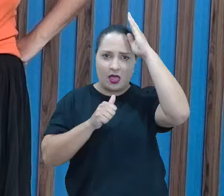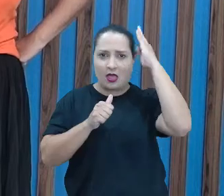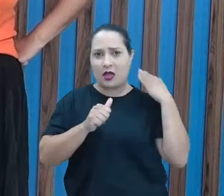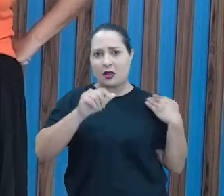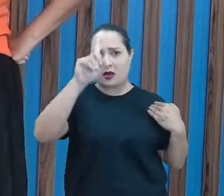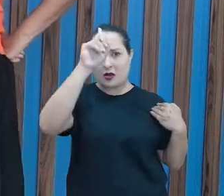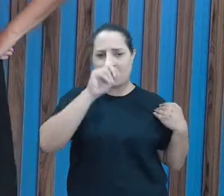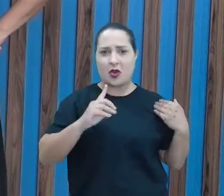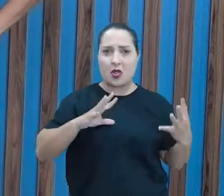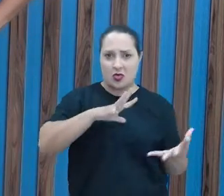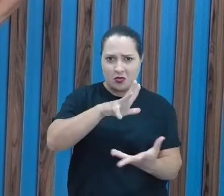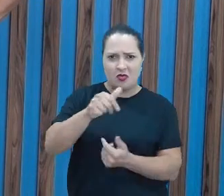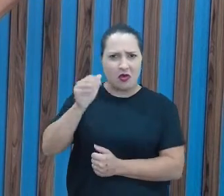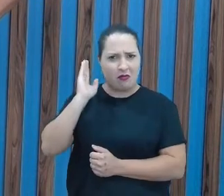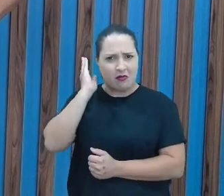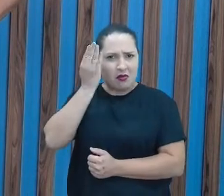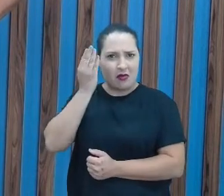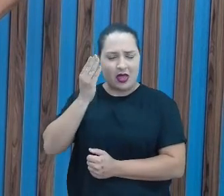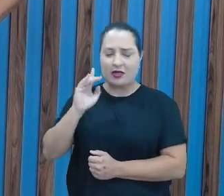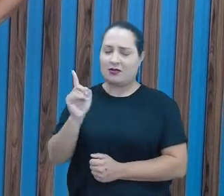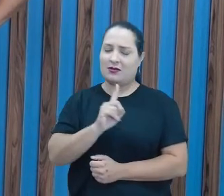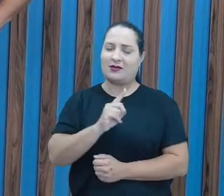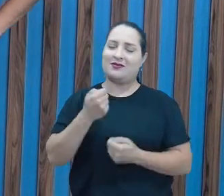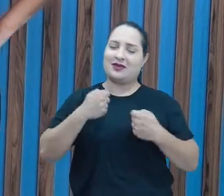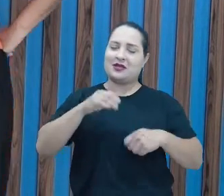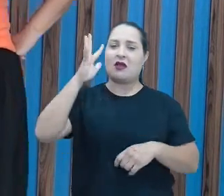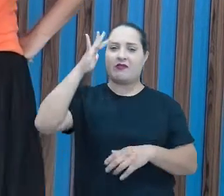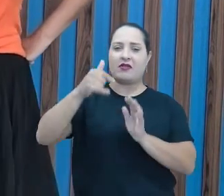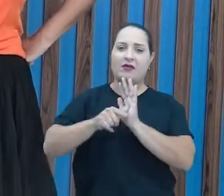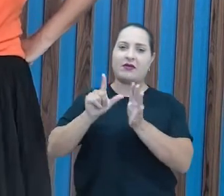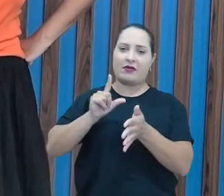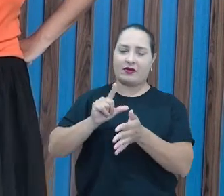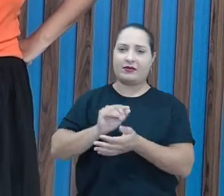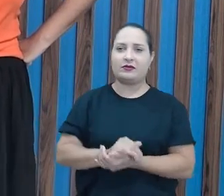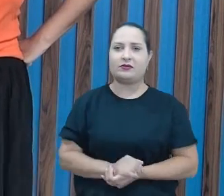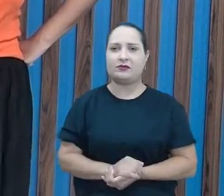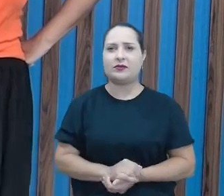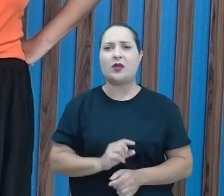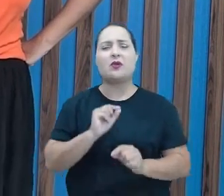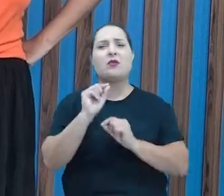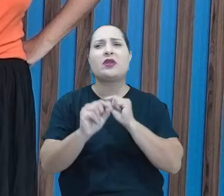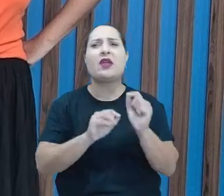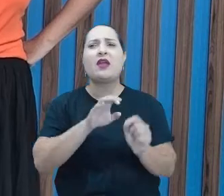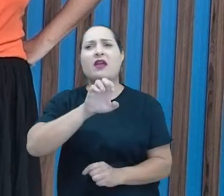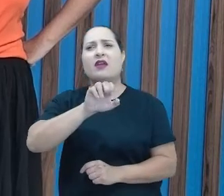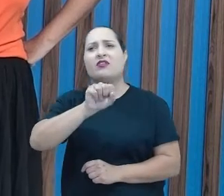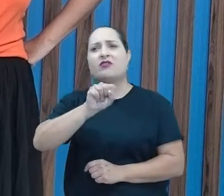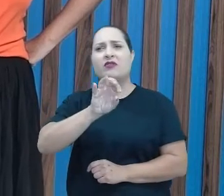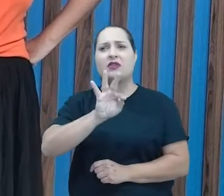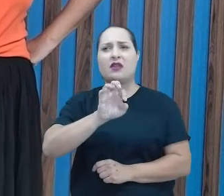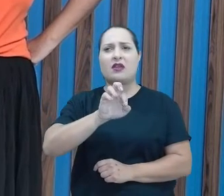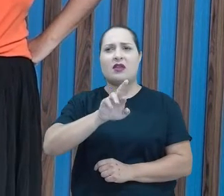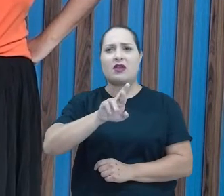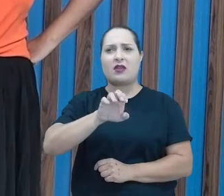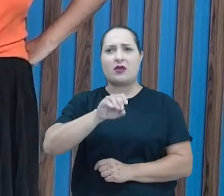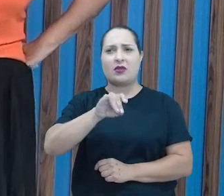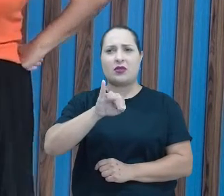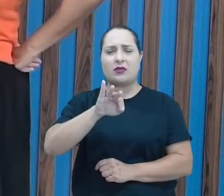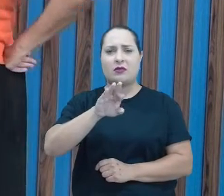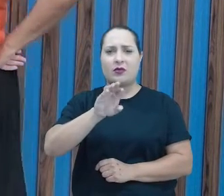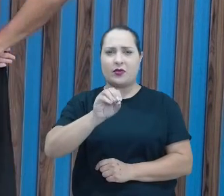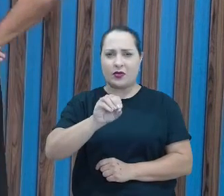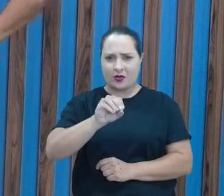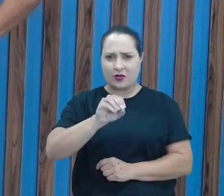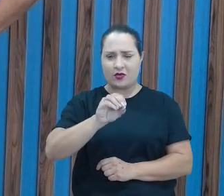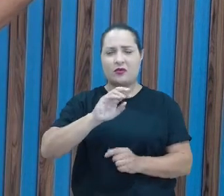vamos refletir sobre isso aqui. Aí para começar, o que é estereótipo, né? Que palavra é essa? Essa palavra grande, estranha.